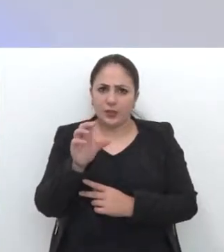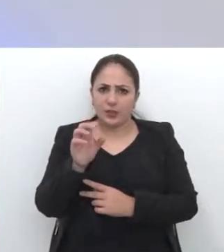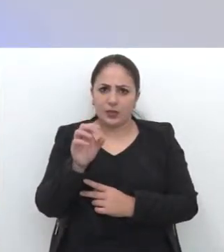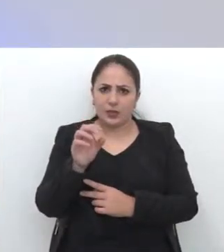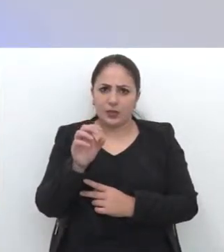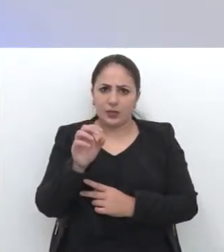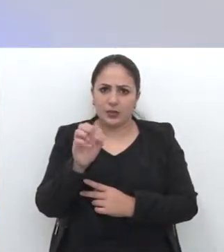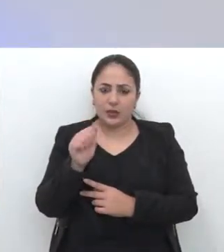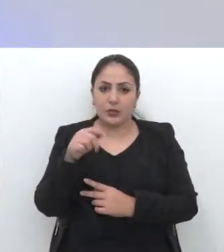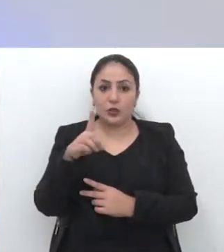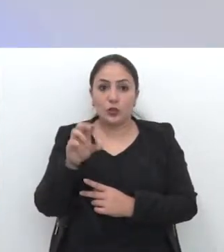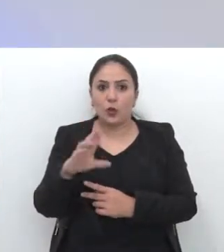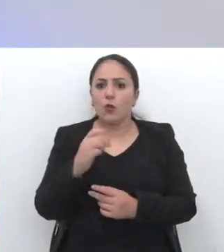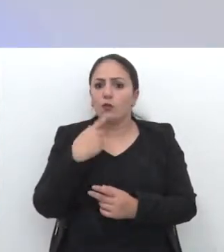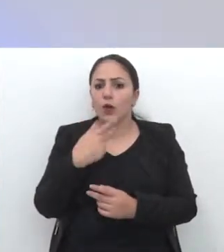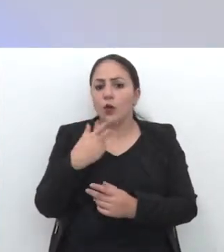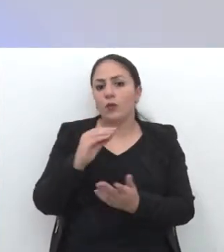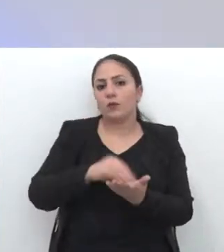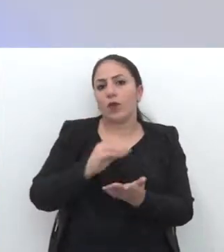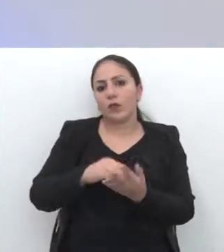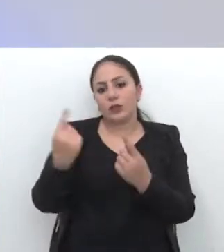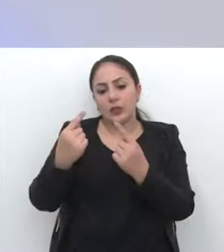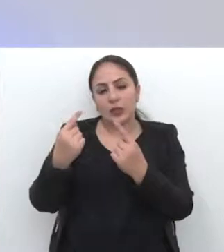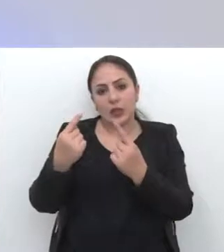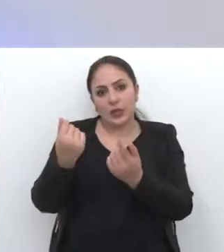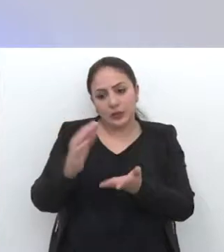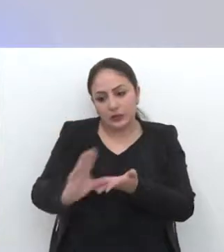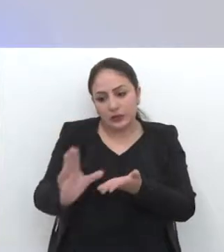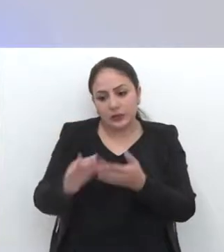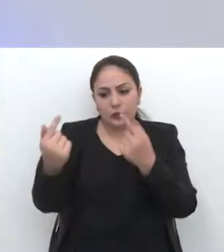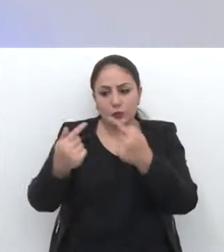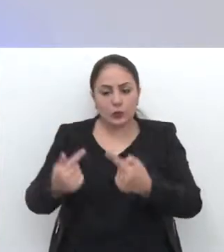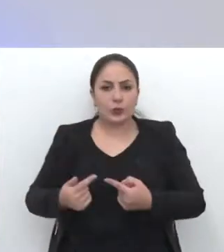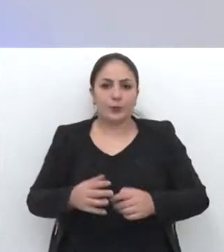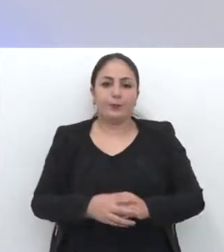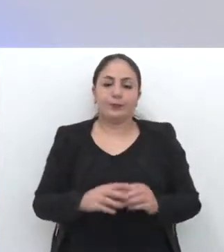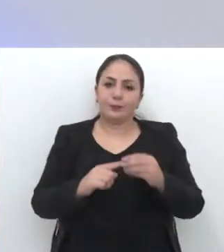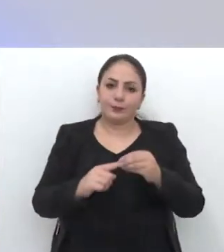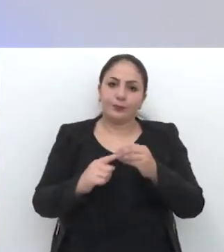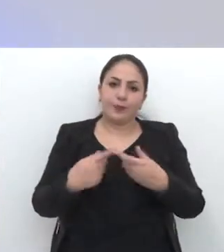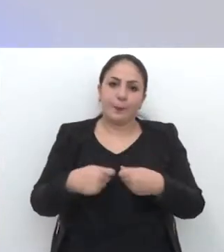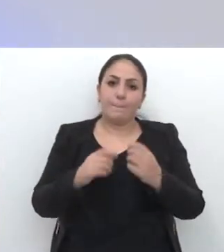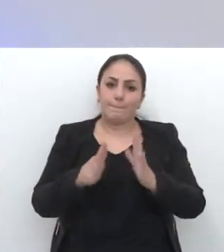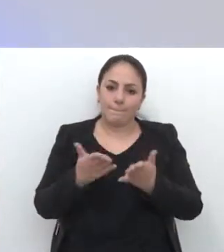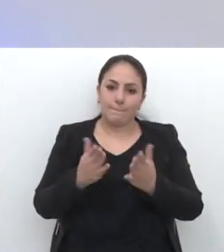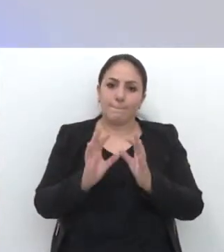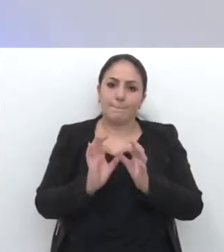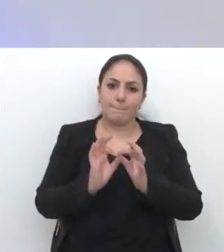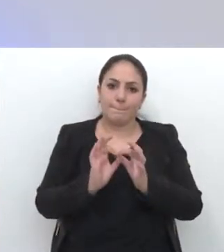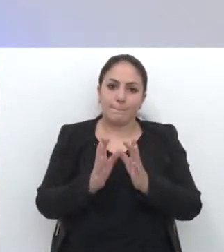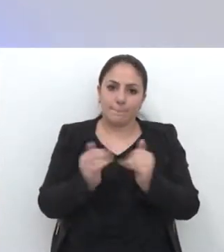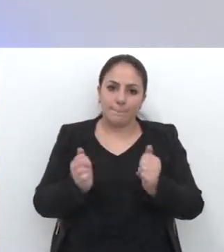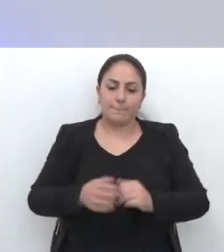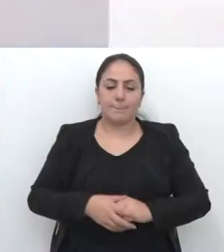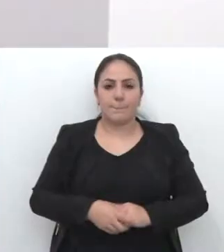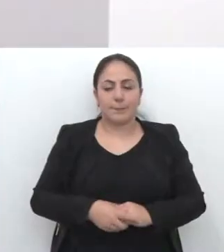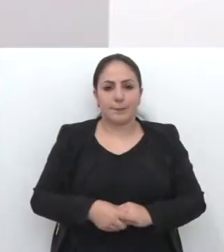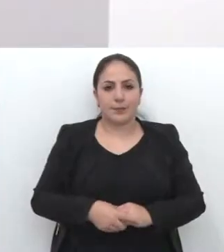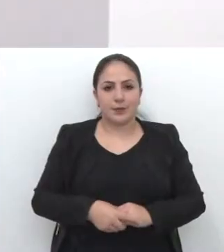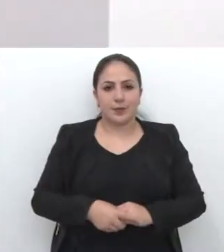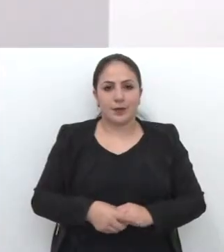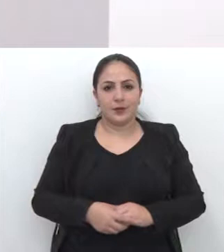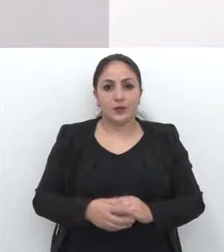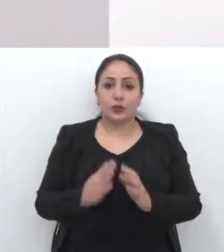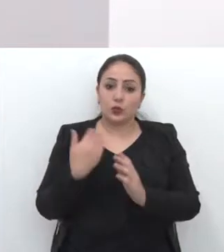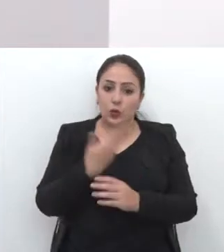ainda precisa realizar alguns investimentos na infraestrutura. As principais demandas já foram encaminhadas. O